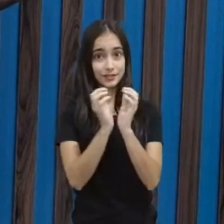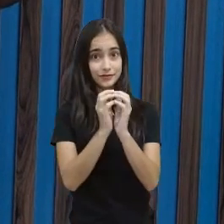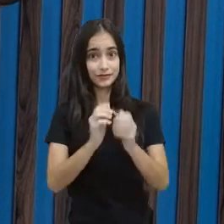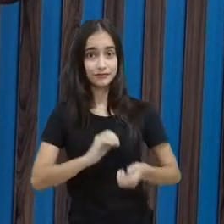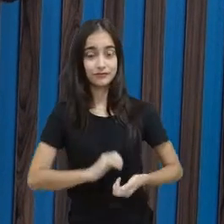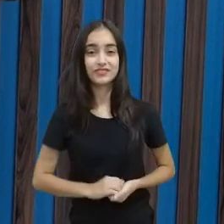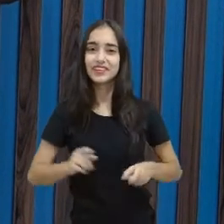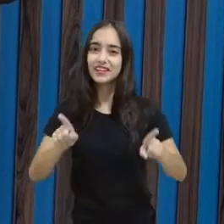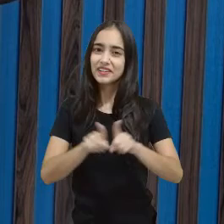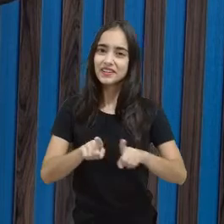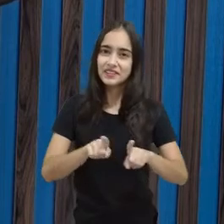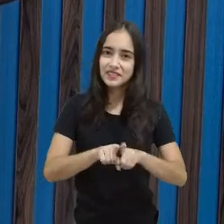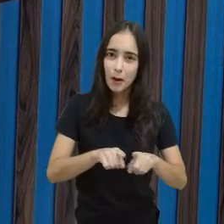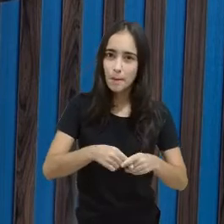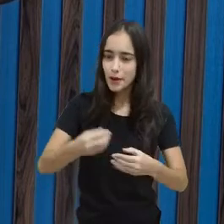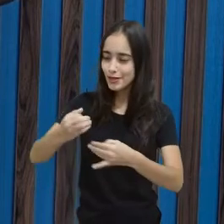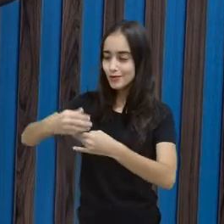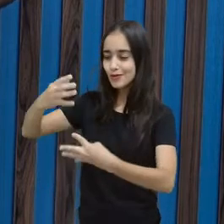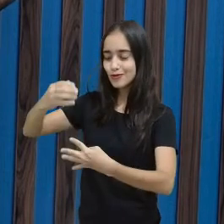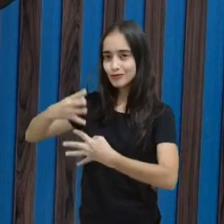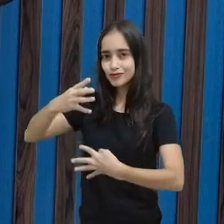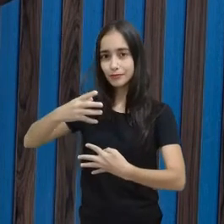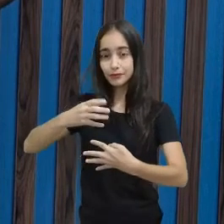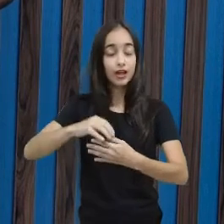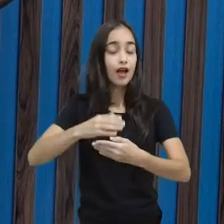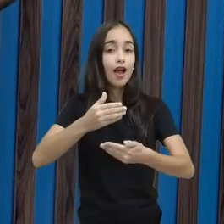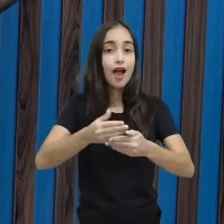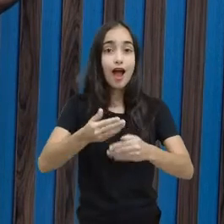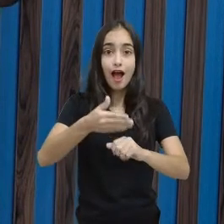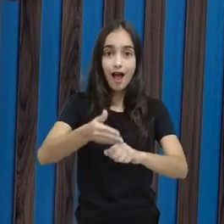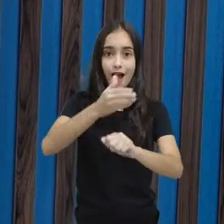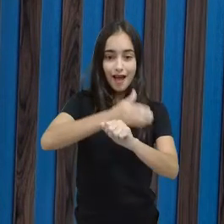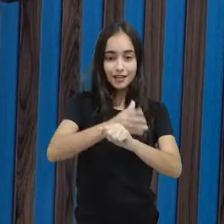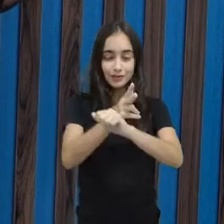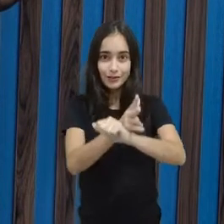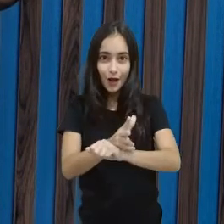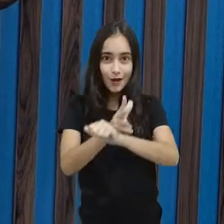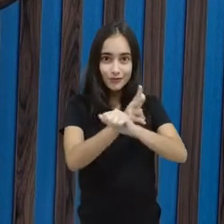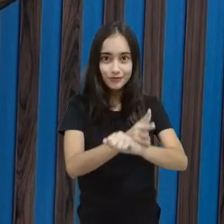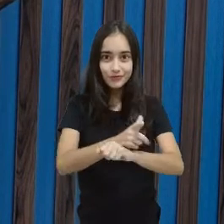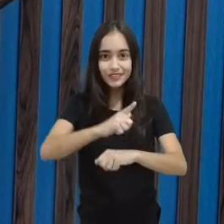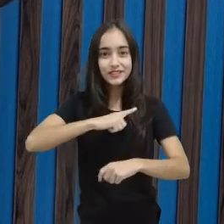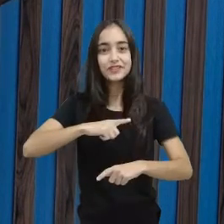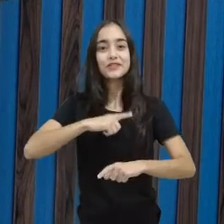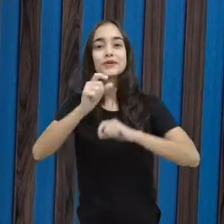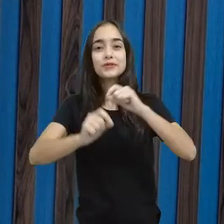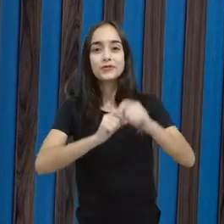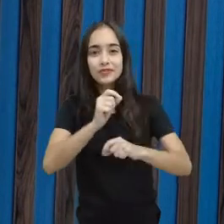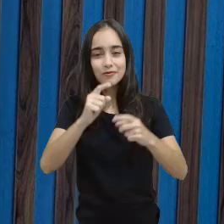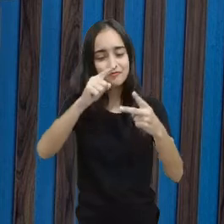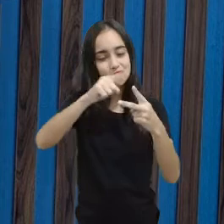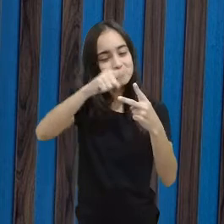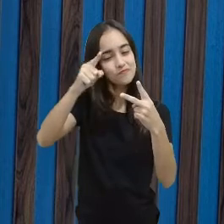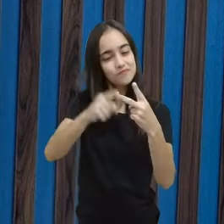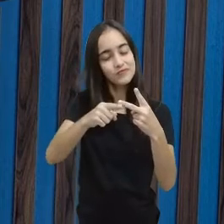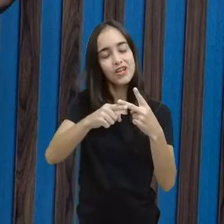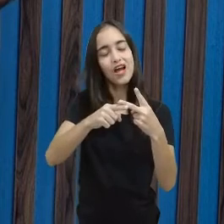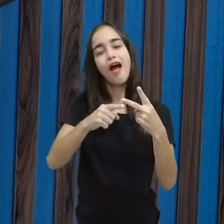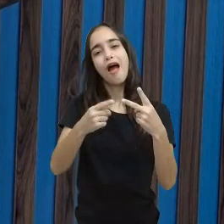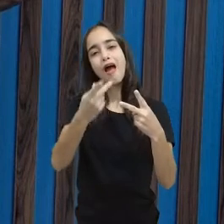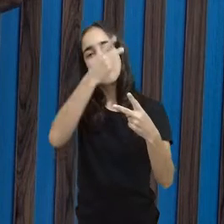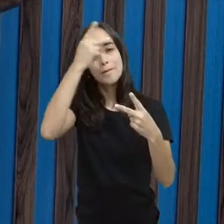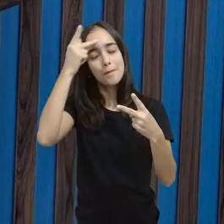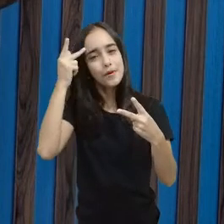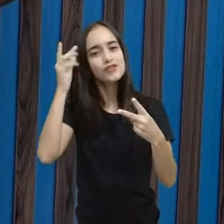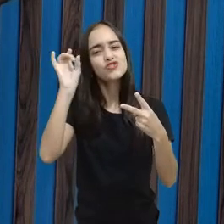a dupla maravilhosa ali, Deivinho e Stephanie, aí, ó, na produção, para que essa aula